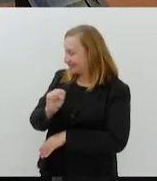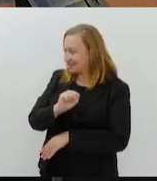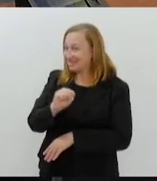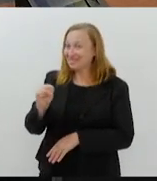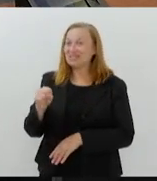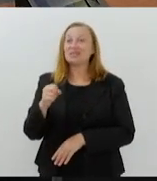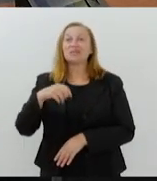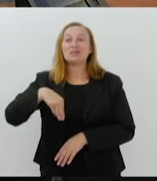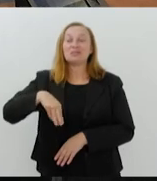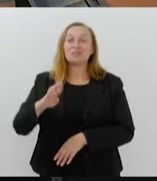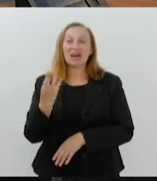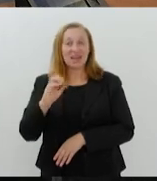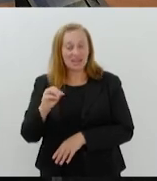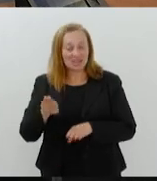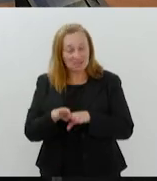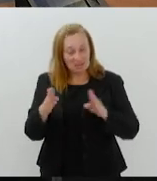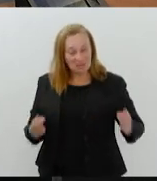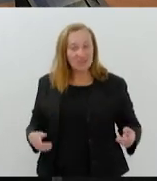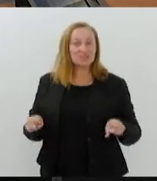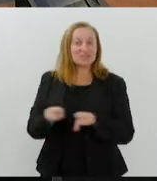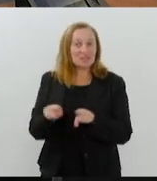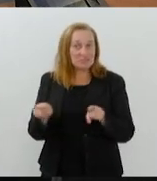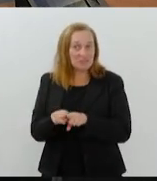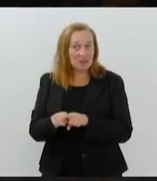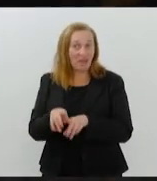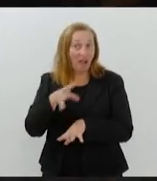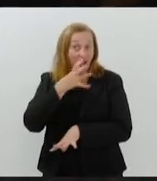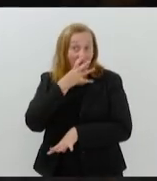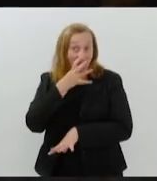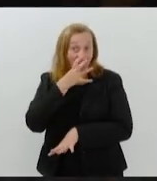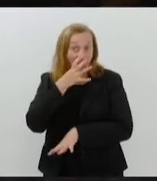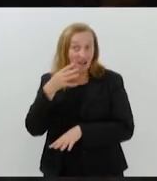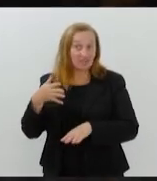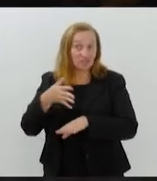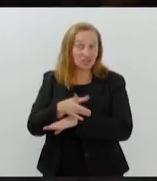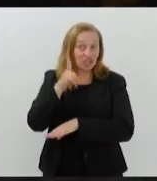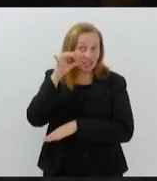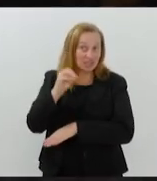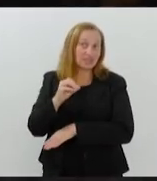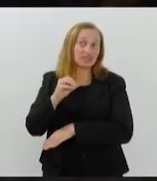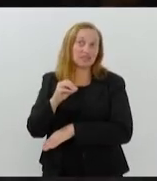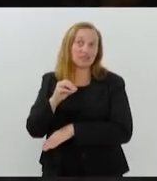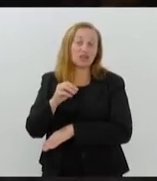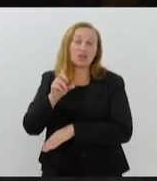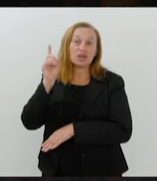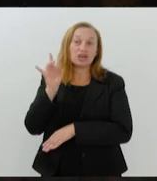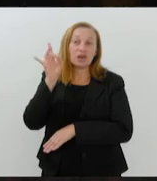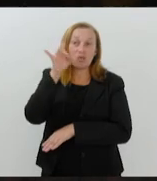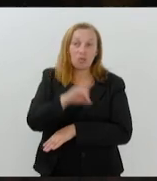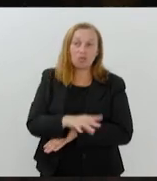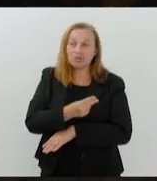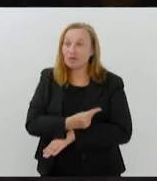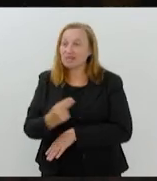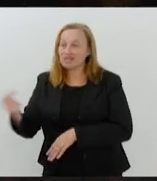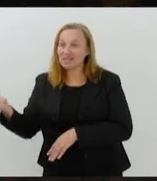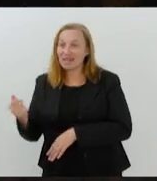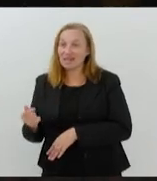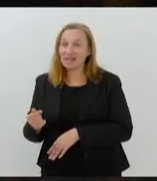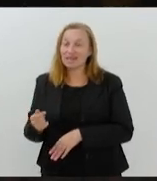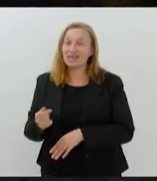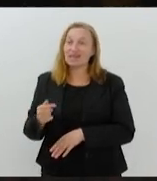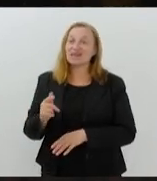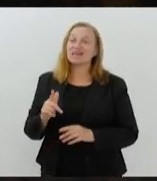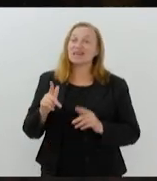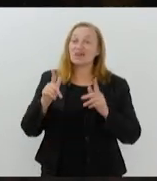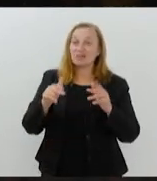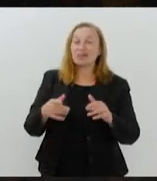O Marquinhos, aqui da mesa, também é de se admirar, chega aqui muito cedo e é o último a sair, como deputado Luiz Paulo.